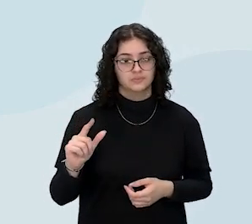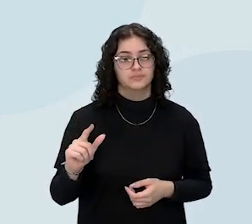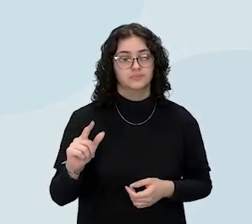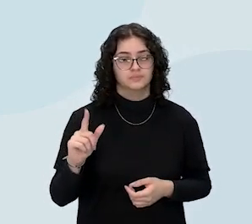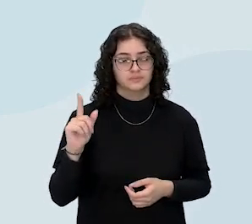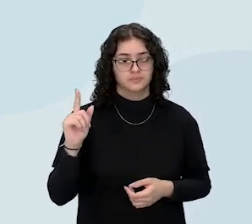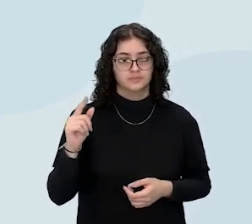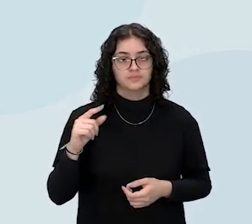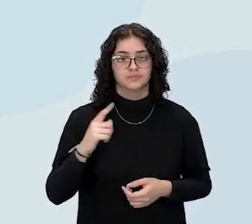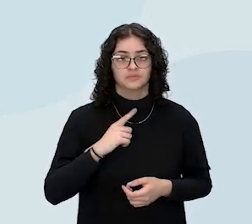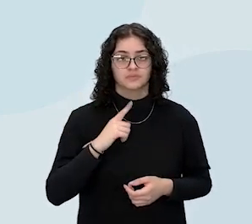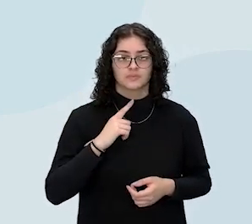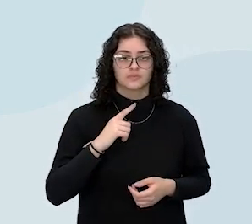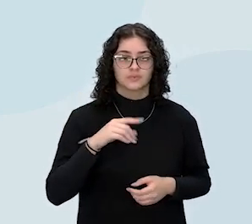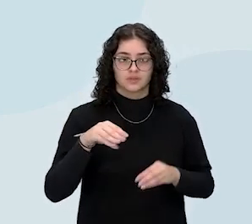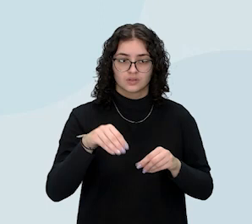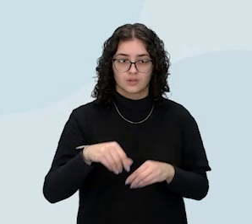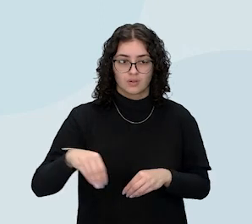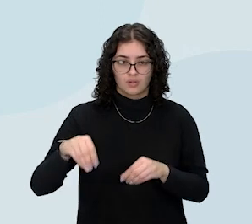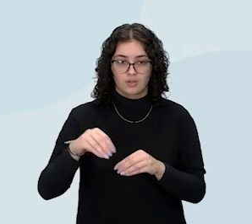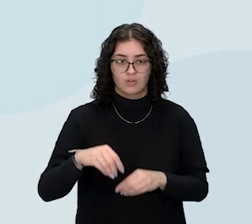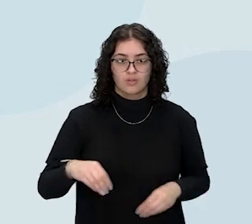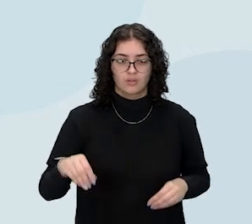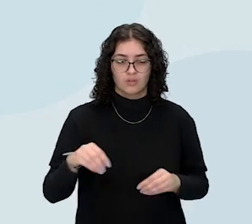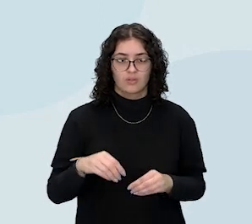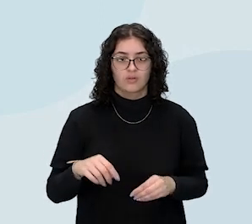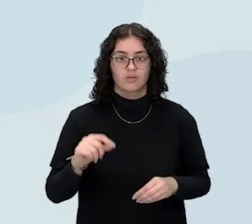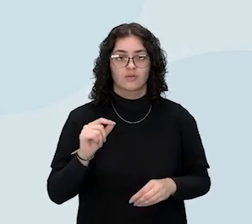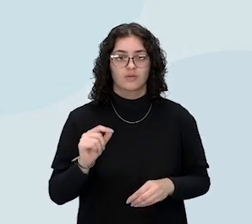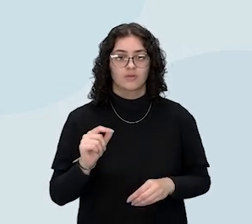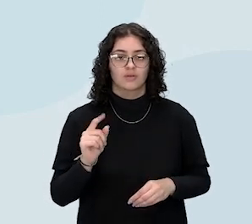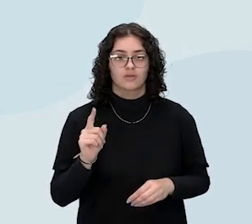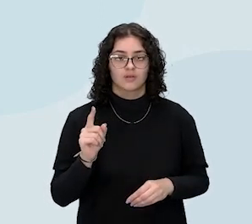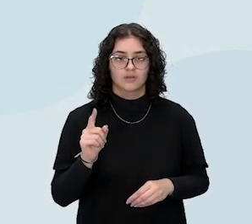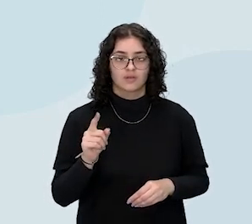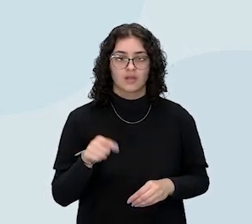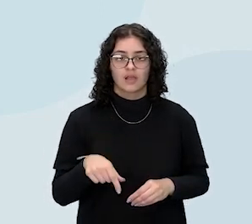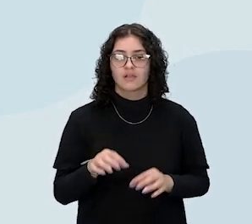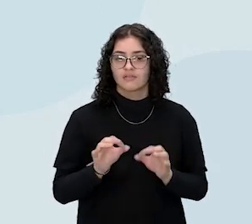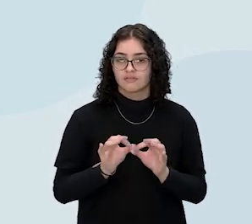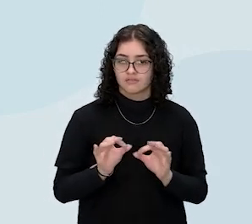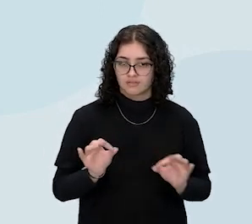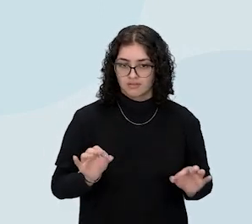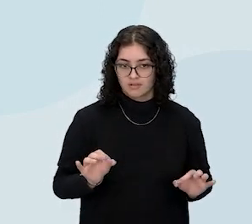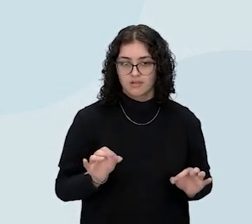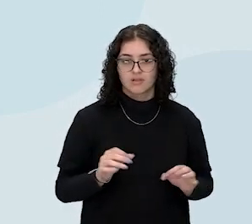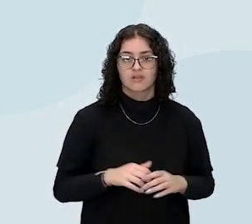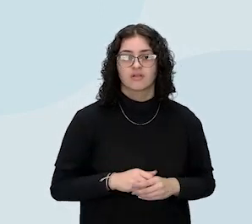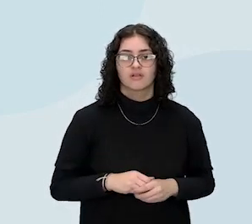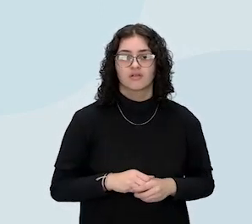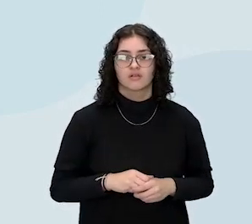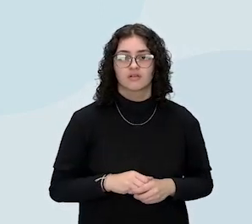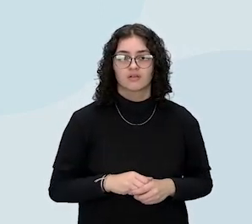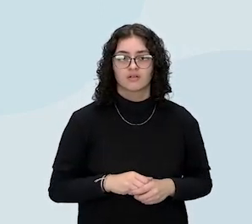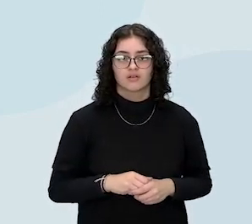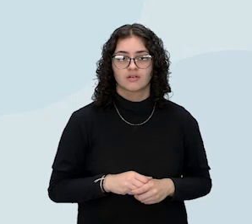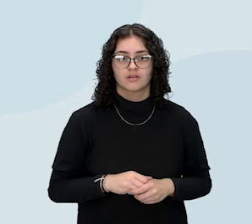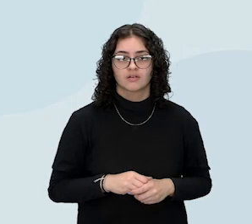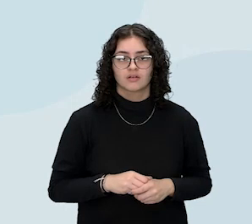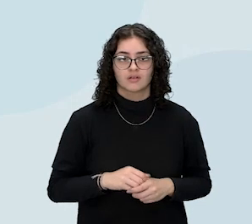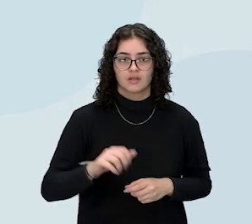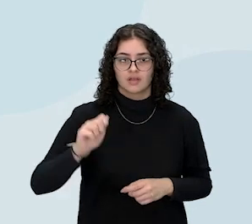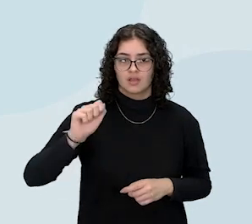solo alcalino, ou melhor dizendo, um solo que é mais básico, tá? O outro nome de básico que a gente usa na química